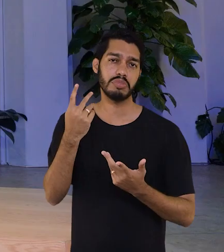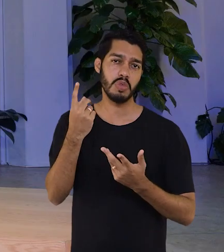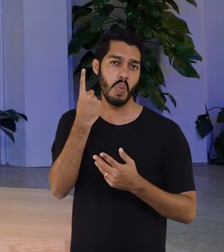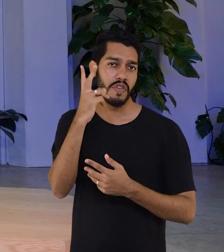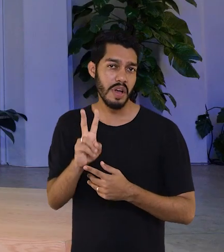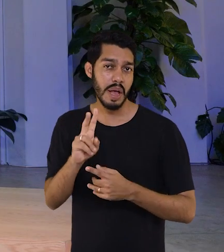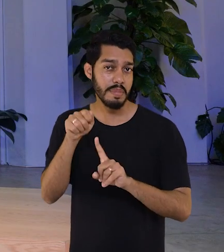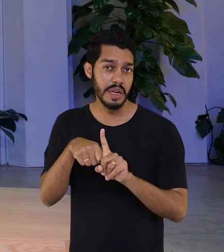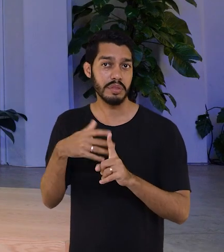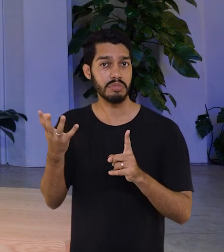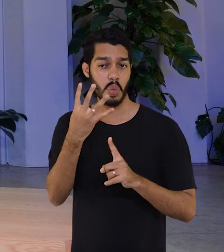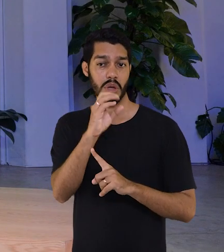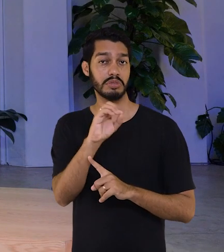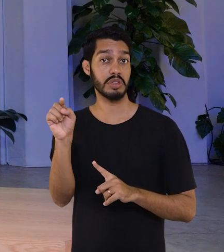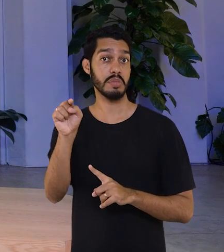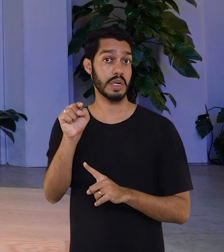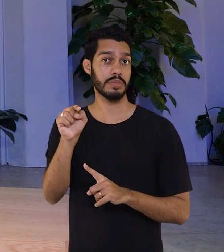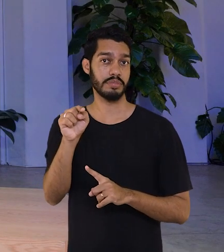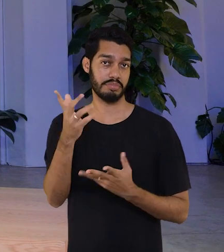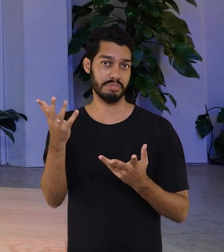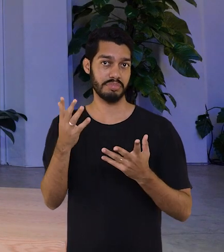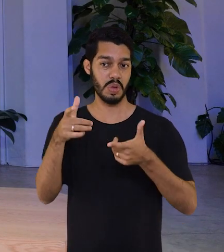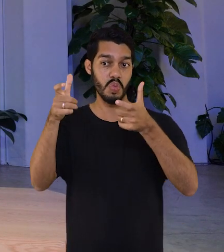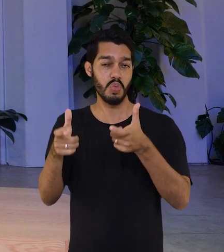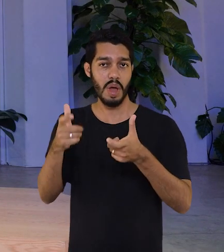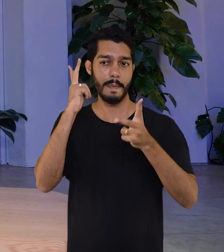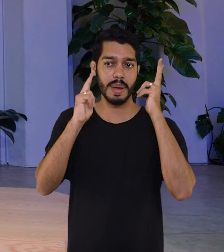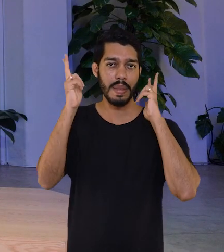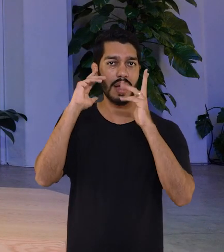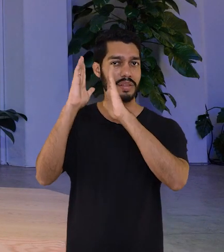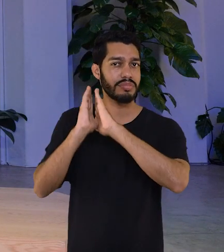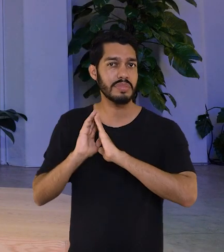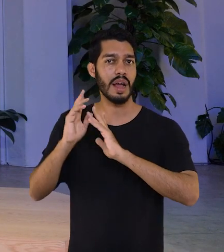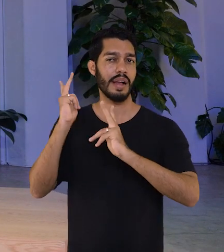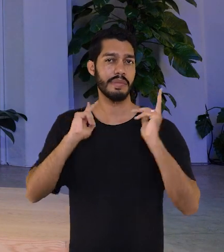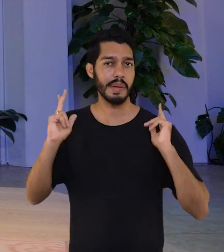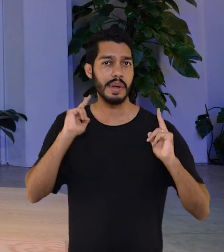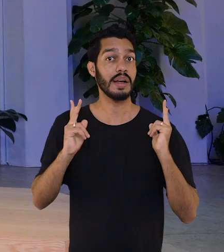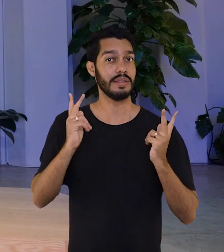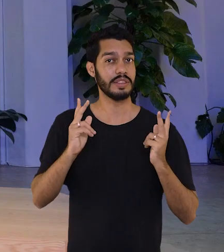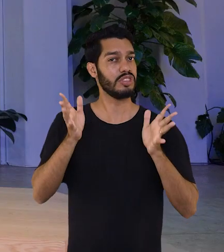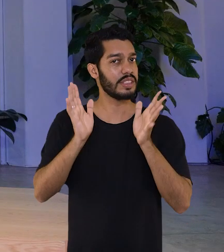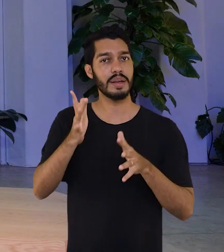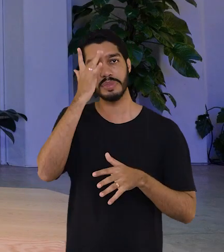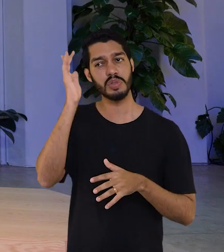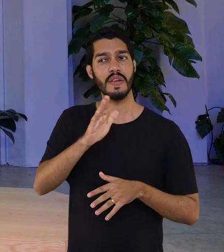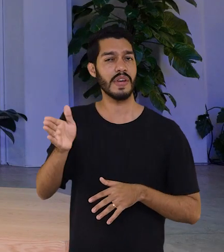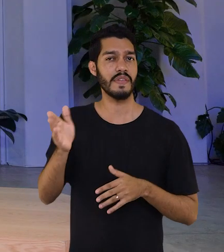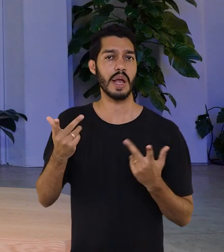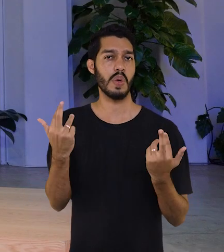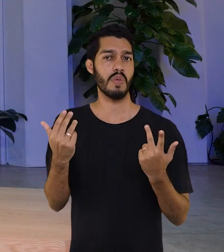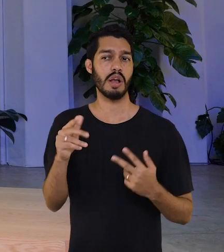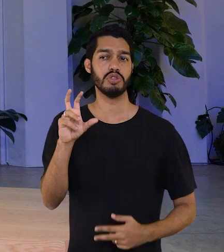uma vez por mês, sei lá o quê, então faz sentido você ter 400 mil salões de beleza. Cara, 400 mil salões de beleza. E as pessoas fazem as mesmas coisas há 50